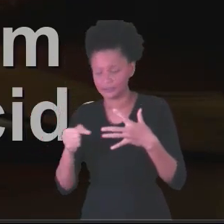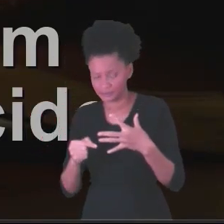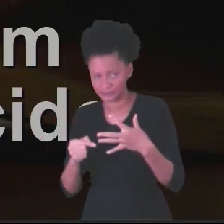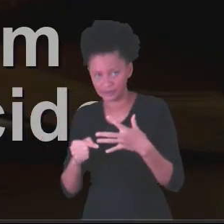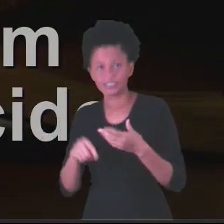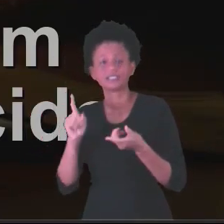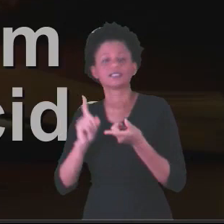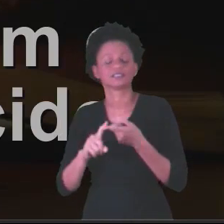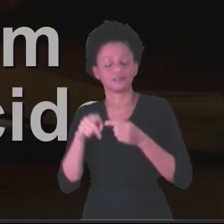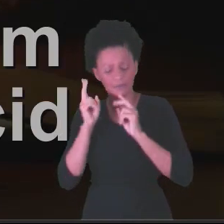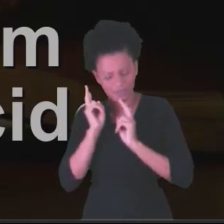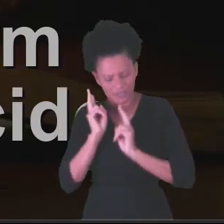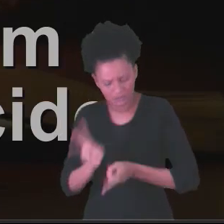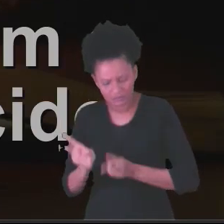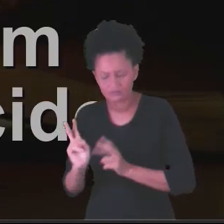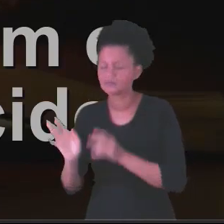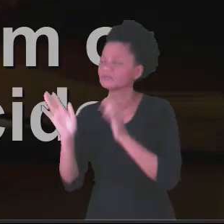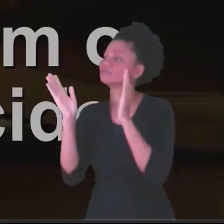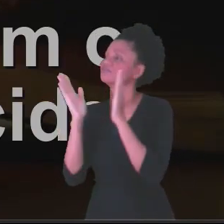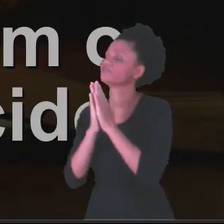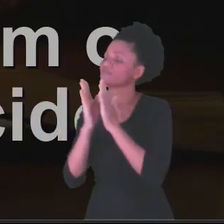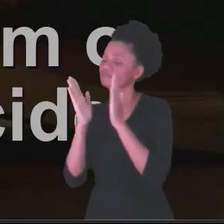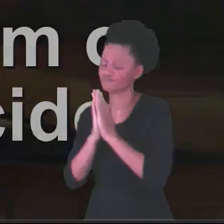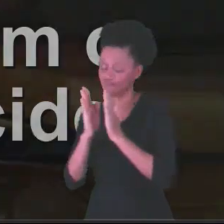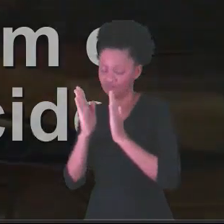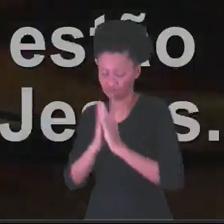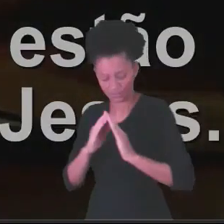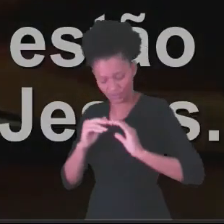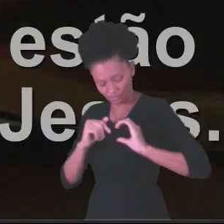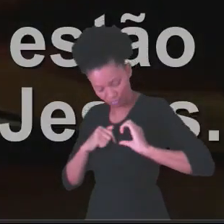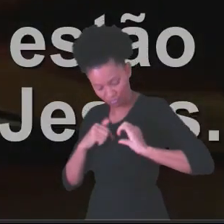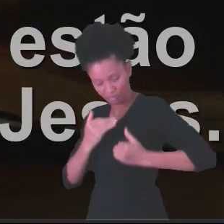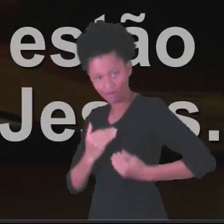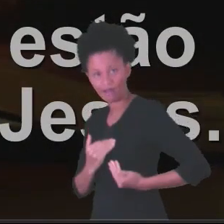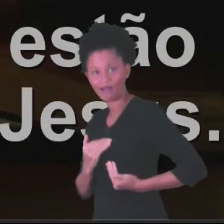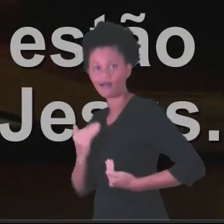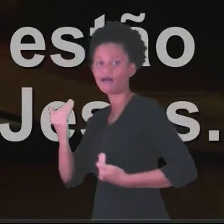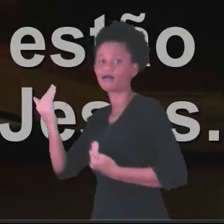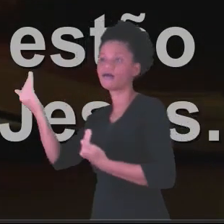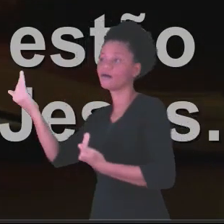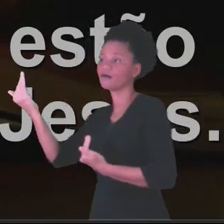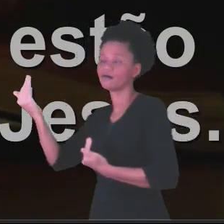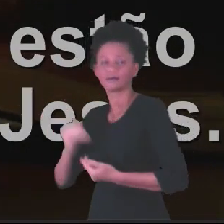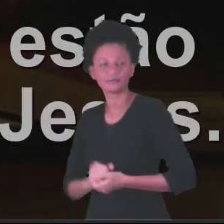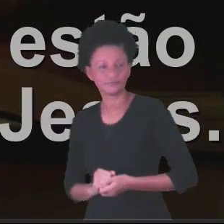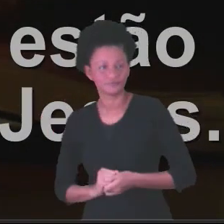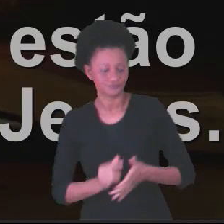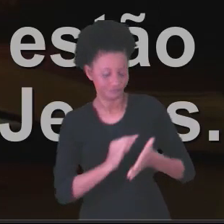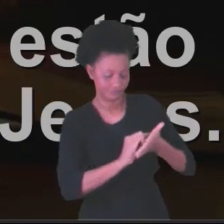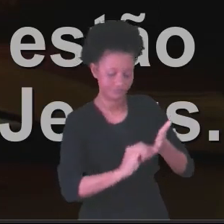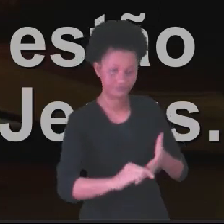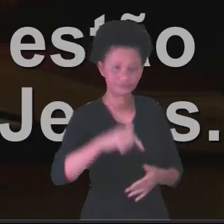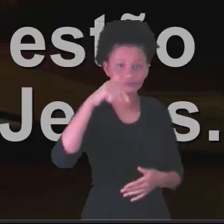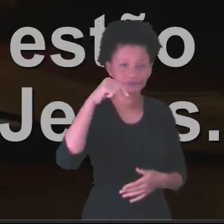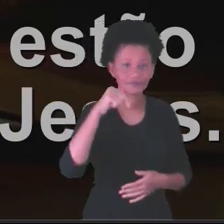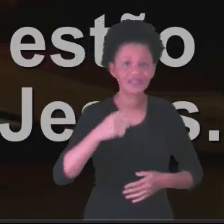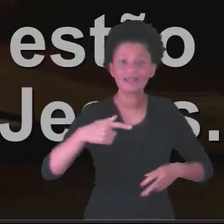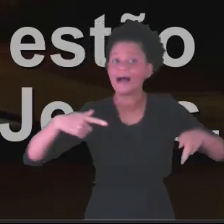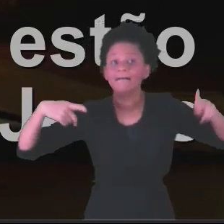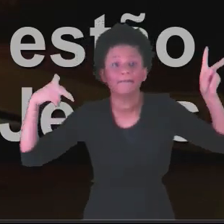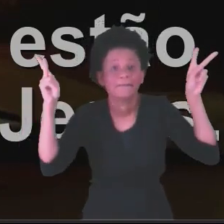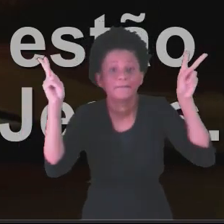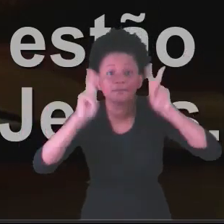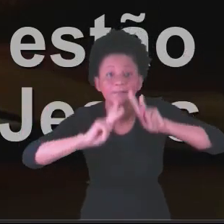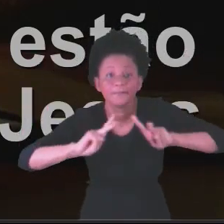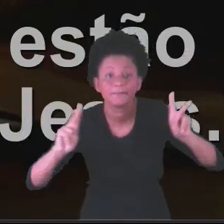com o coração agradecido e nunca ser com sete dis e a paz de